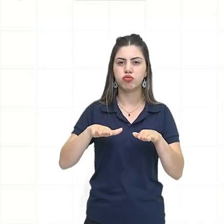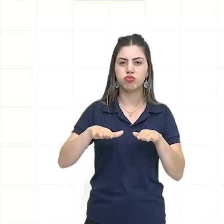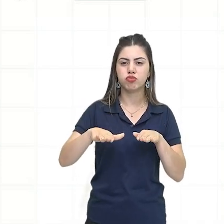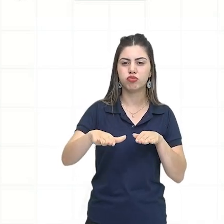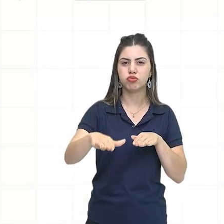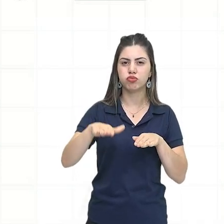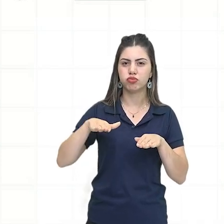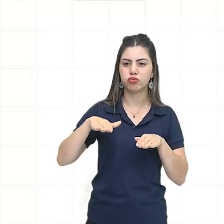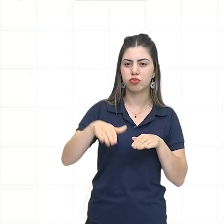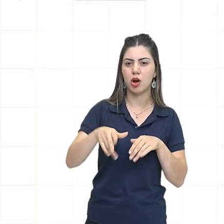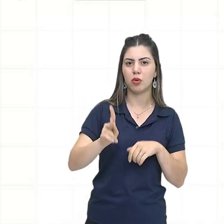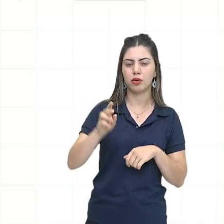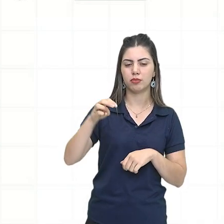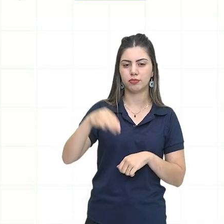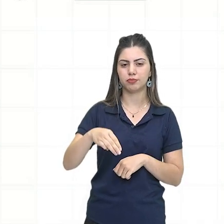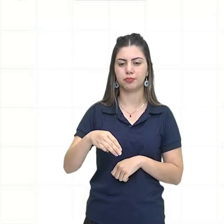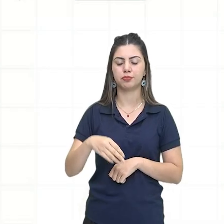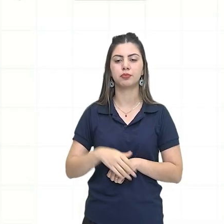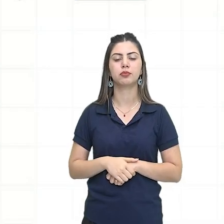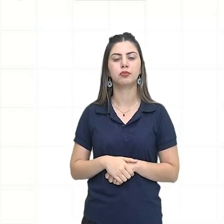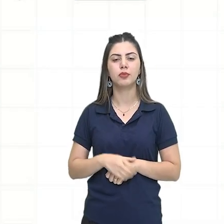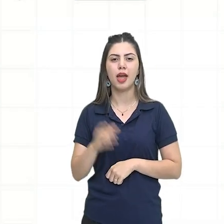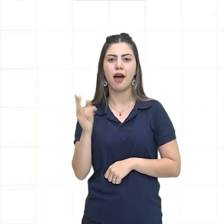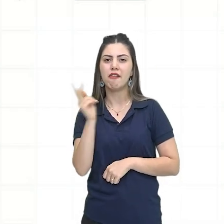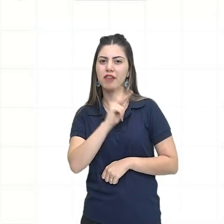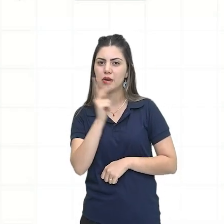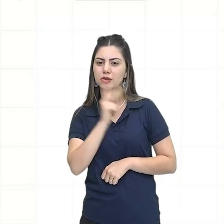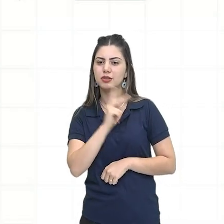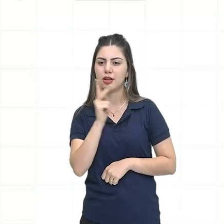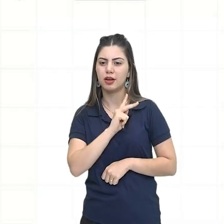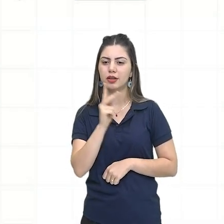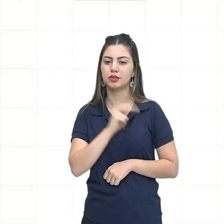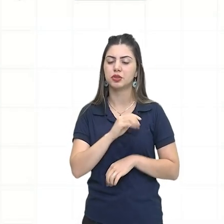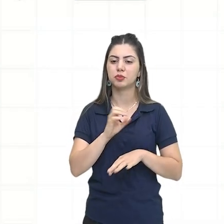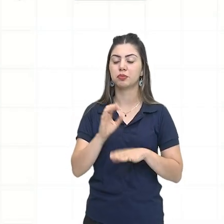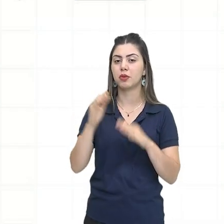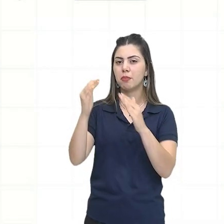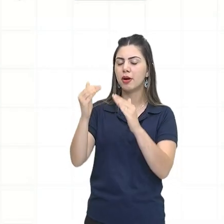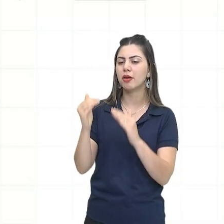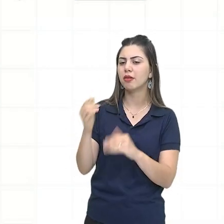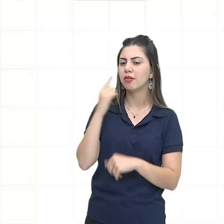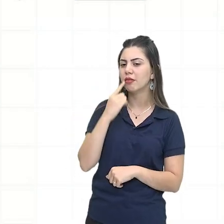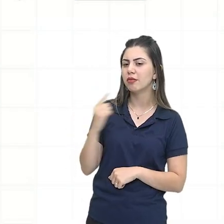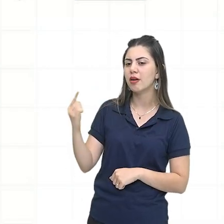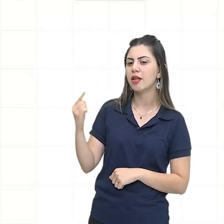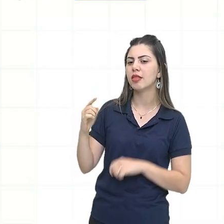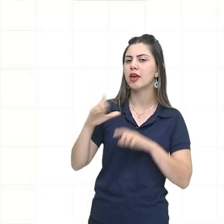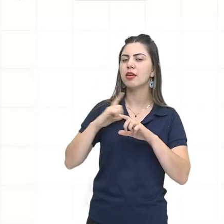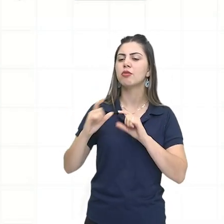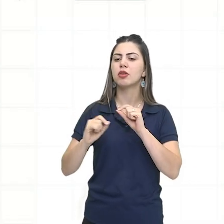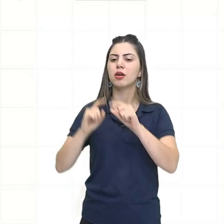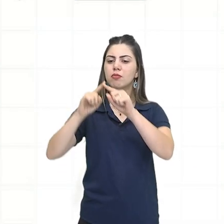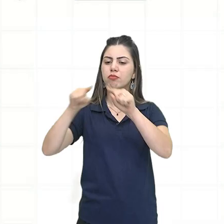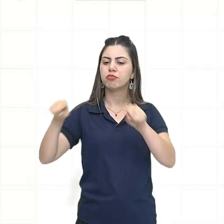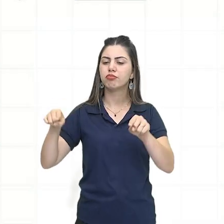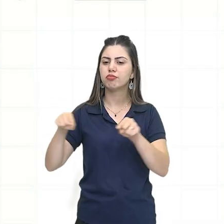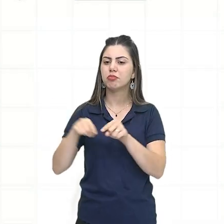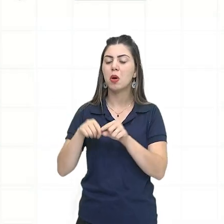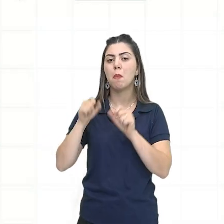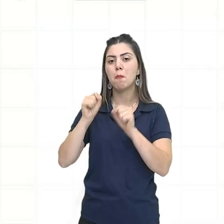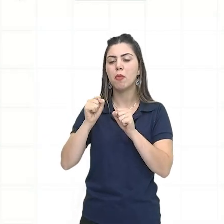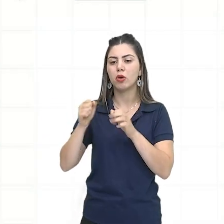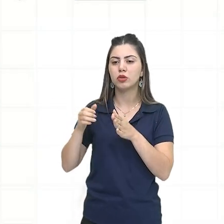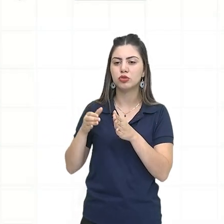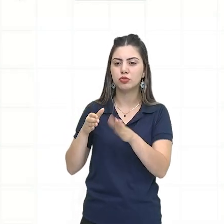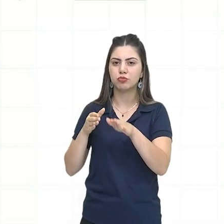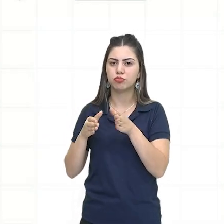exemplo, aqui, essa placa aqui de... Ou a pessoa pode prosseguir à